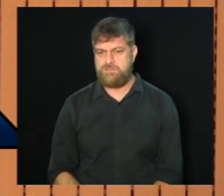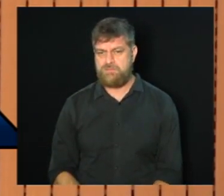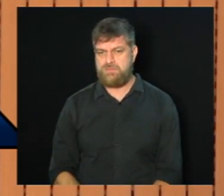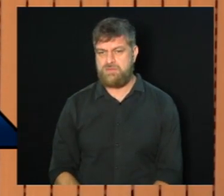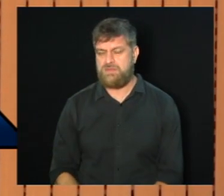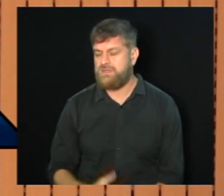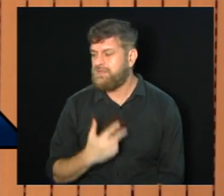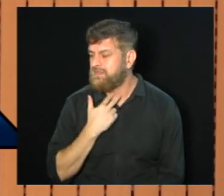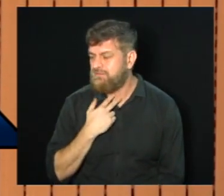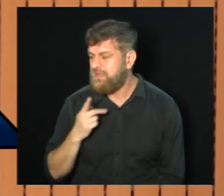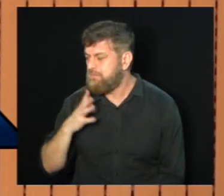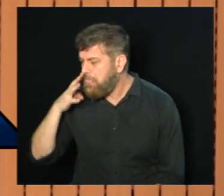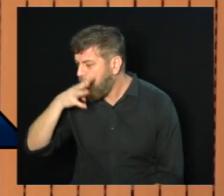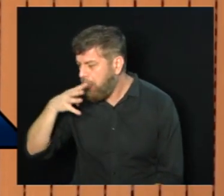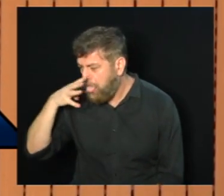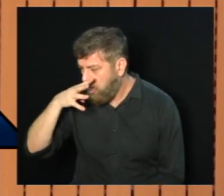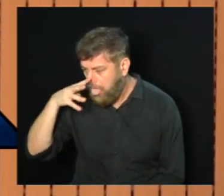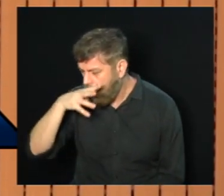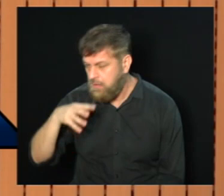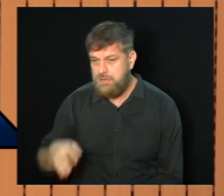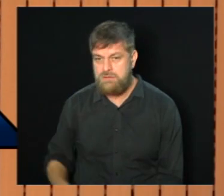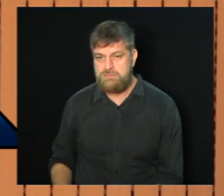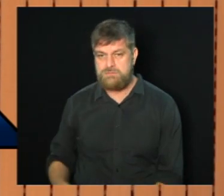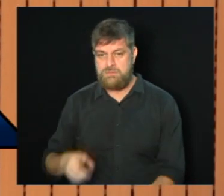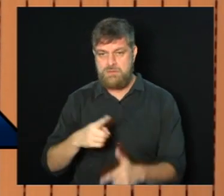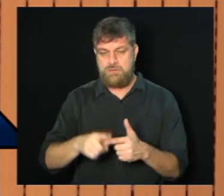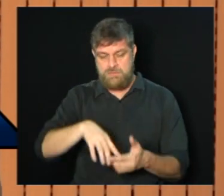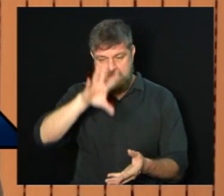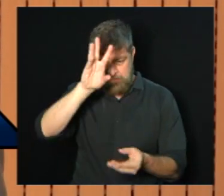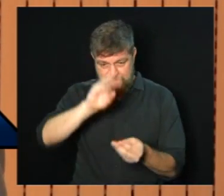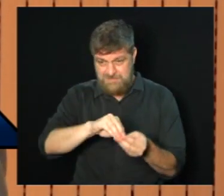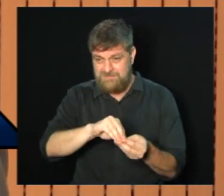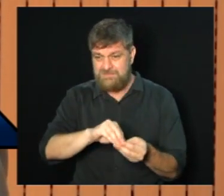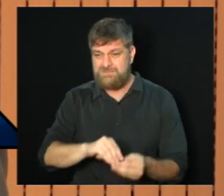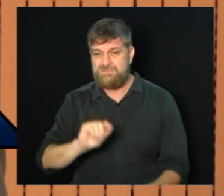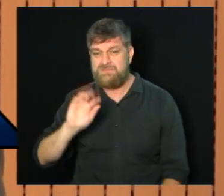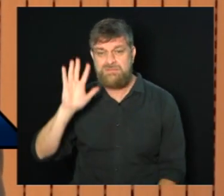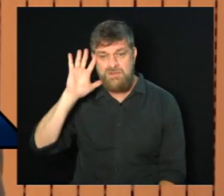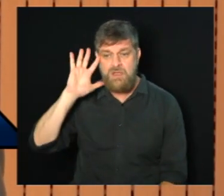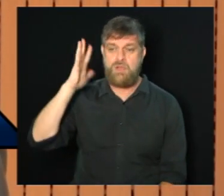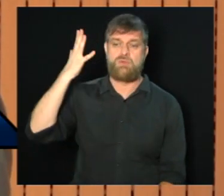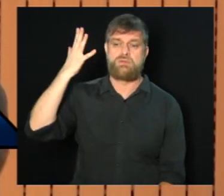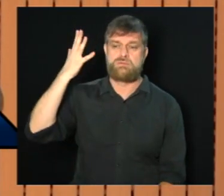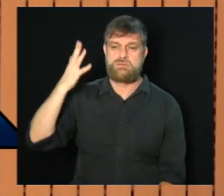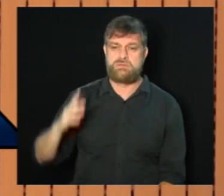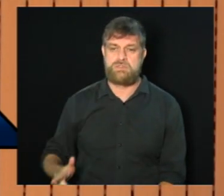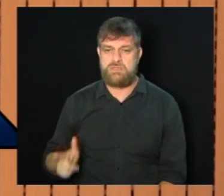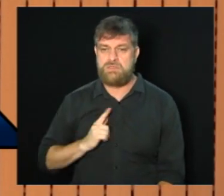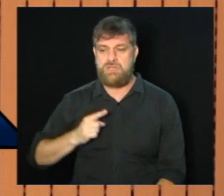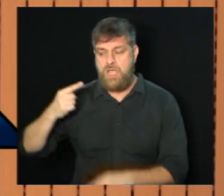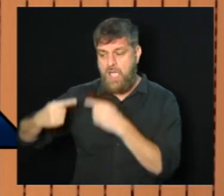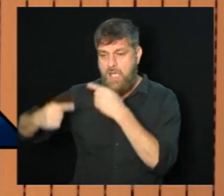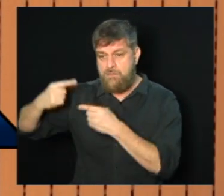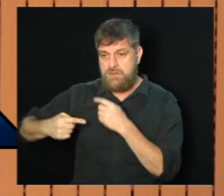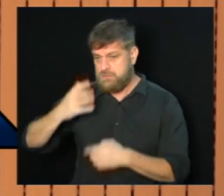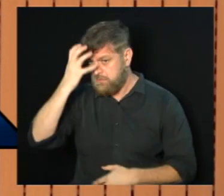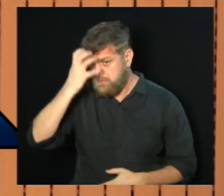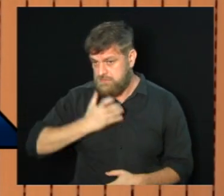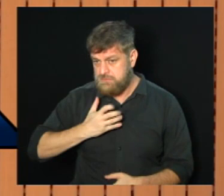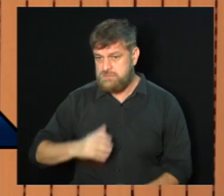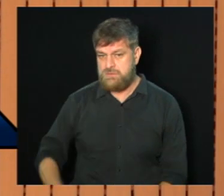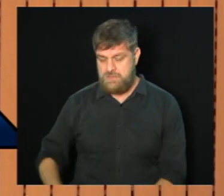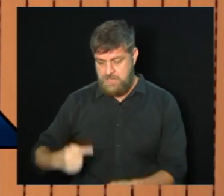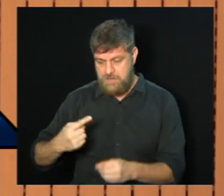Não tem mais o que falar no nosso país. A solução está a cada dia acontecendo, com políticas sérias no âmbito